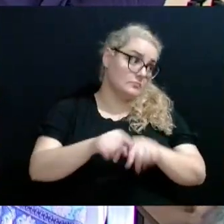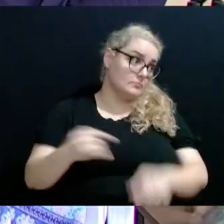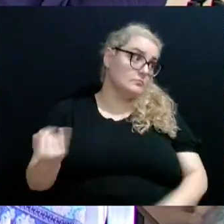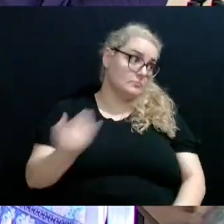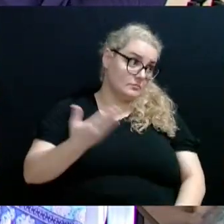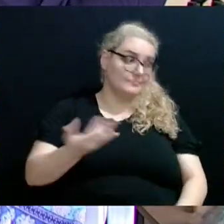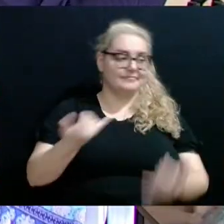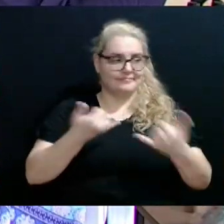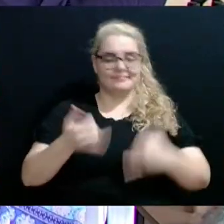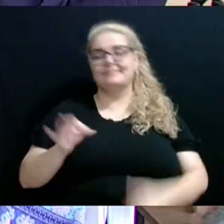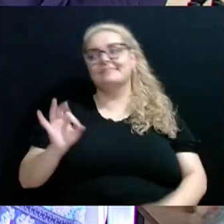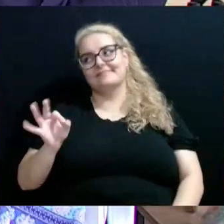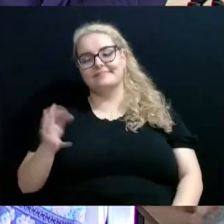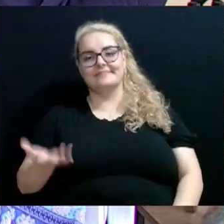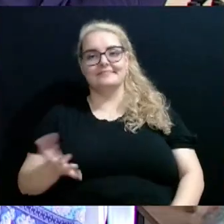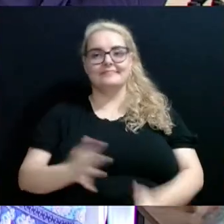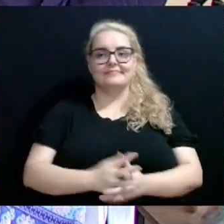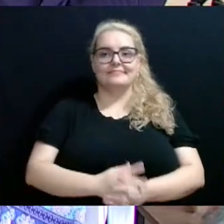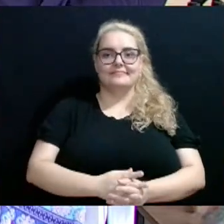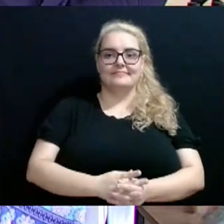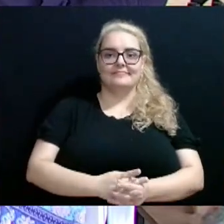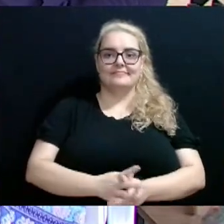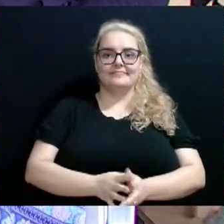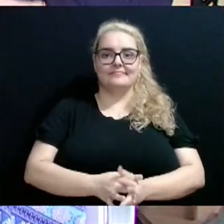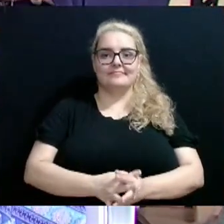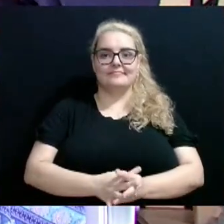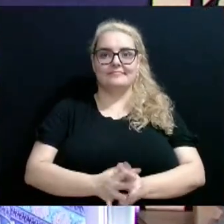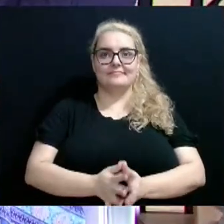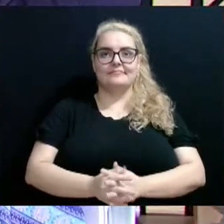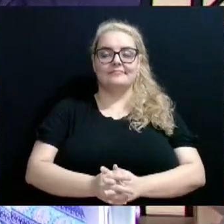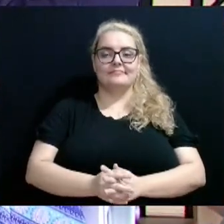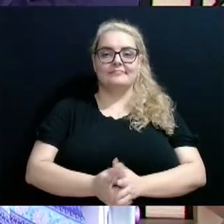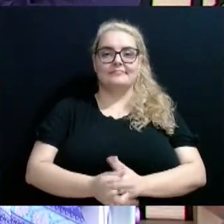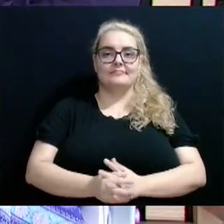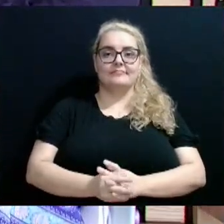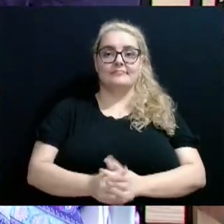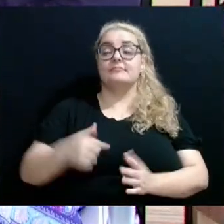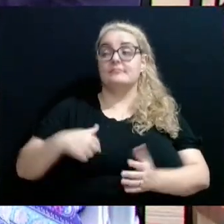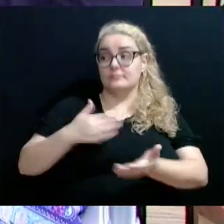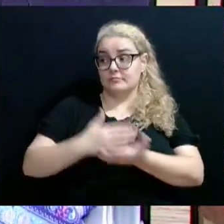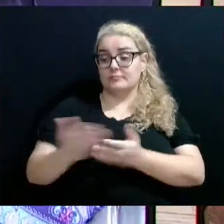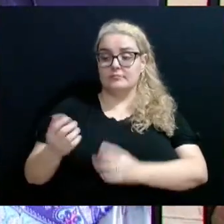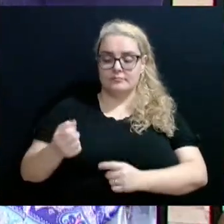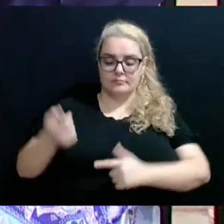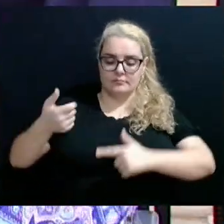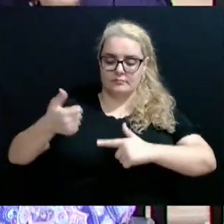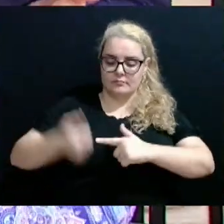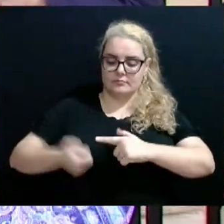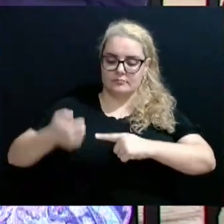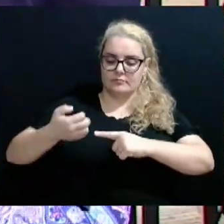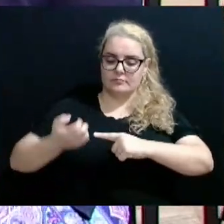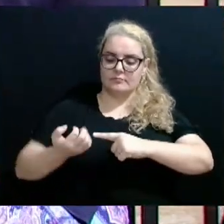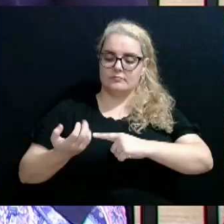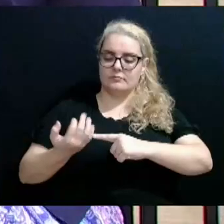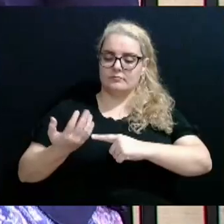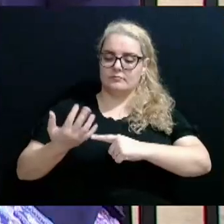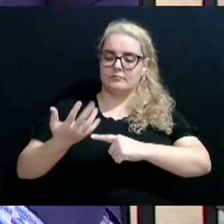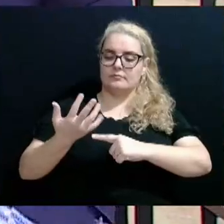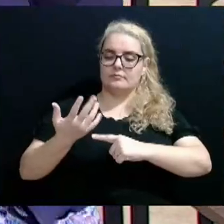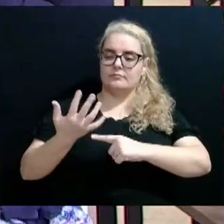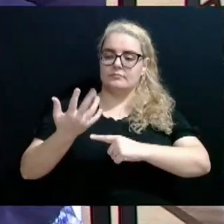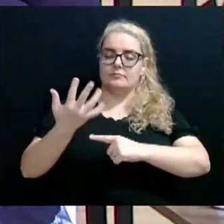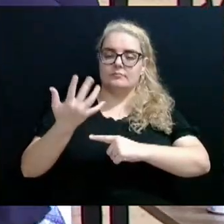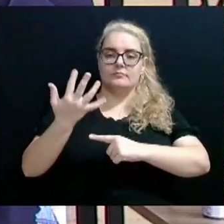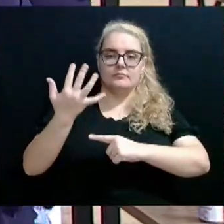conta. Com certeza. Eu comecei, na verdade, com incensos. Né? Meu caminho foi a partir dos